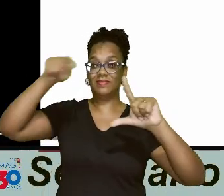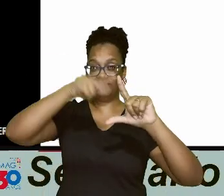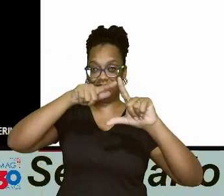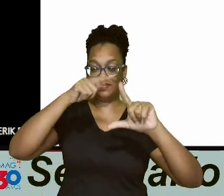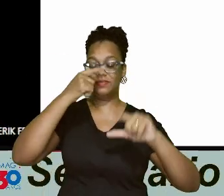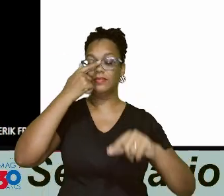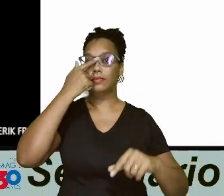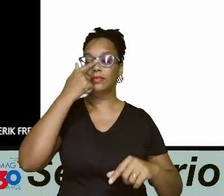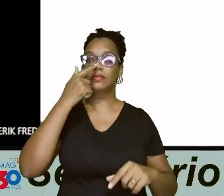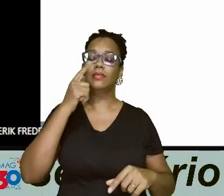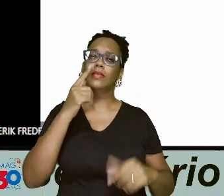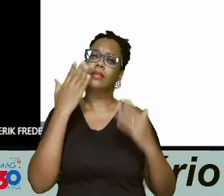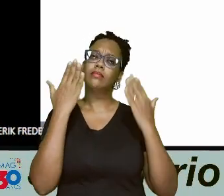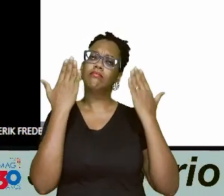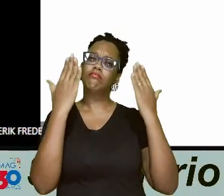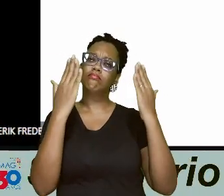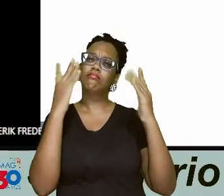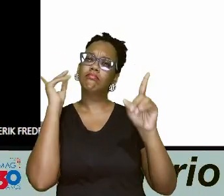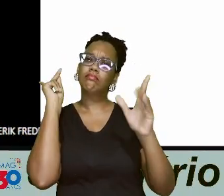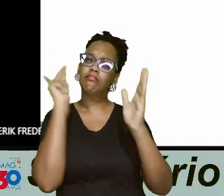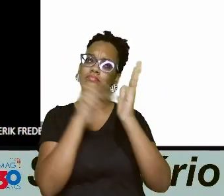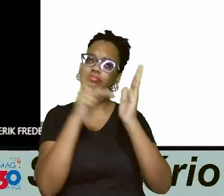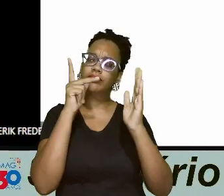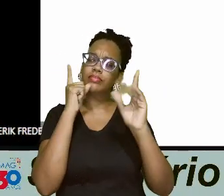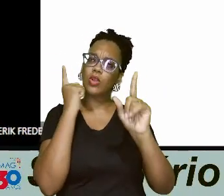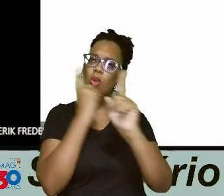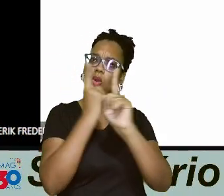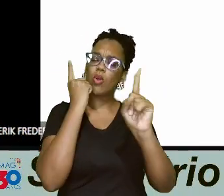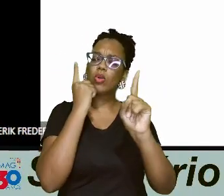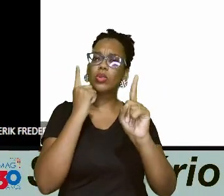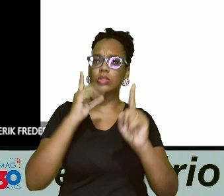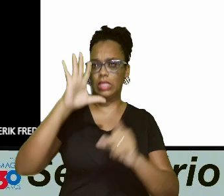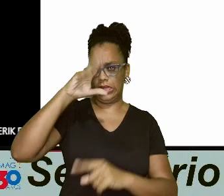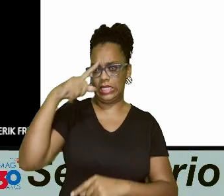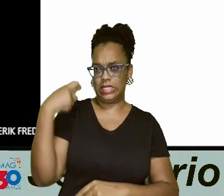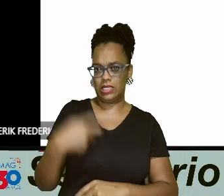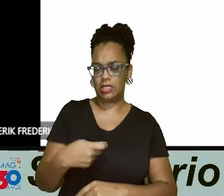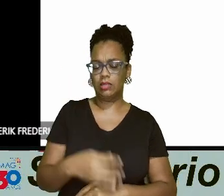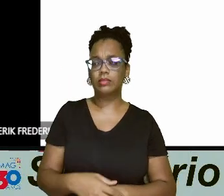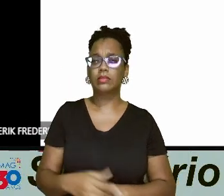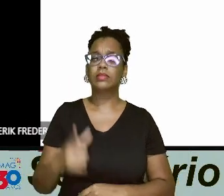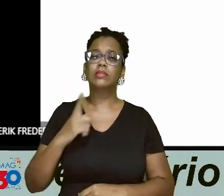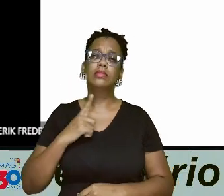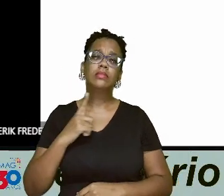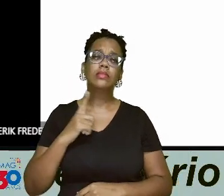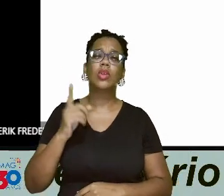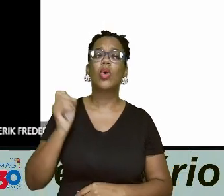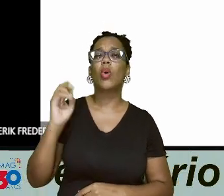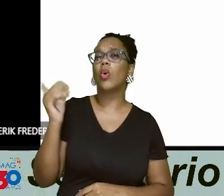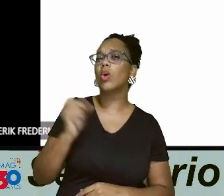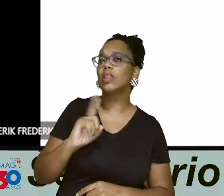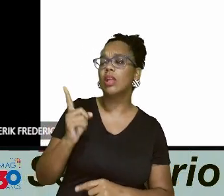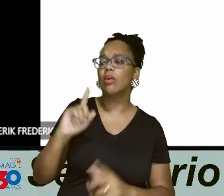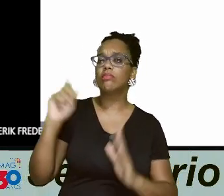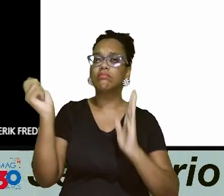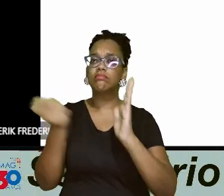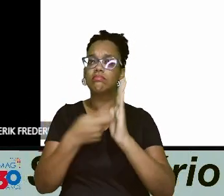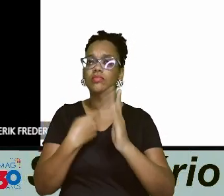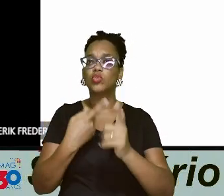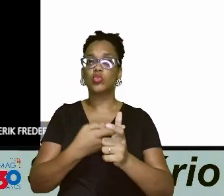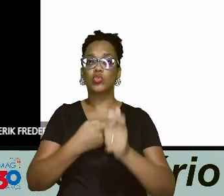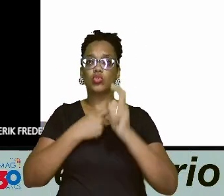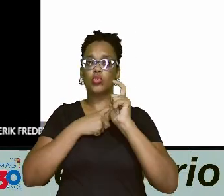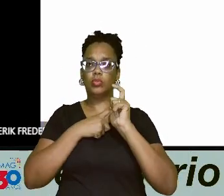se verificou, né, nas decisões se houve ou não a decretação da suspensão da